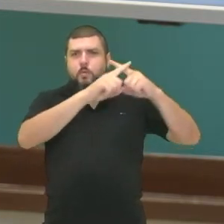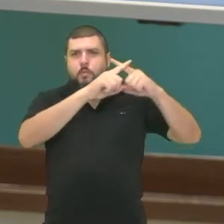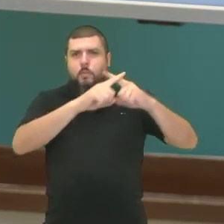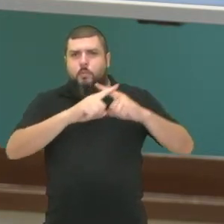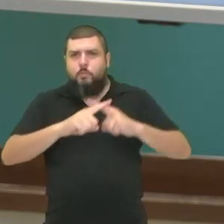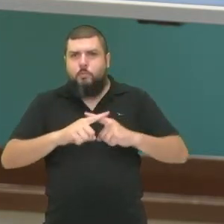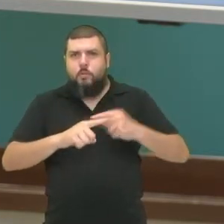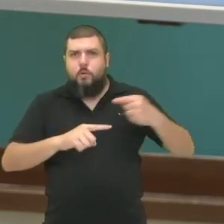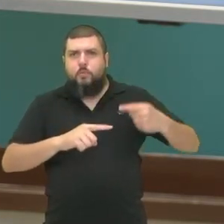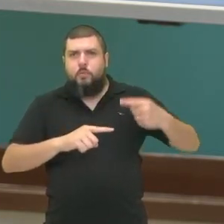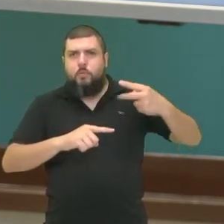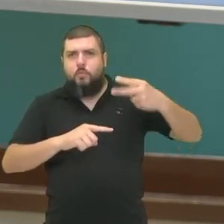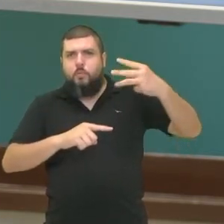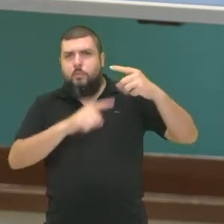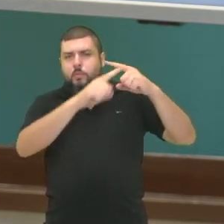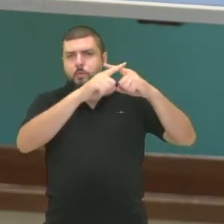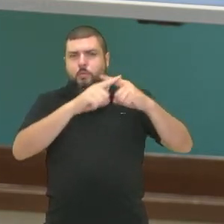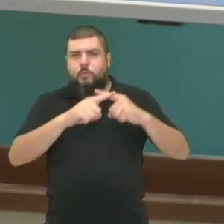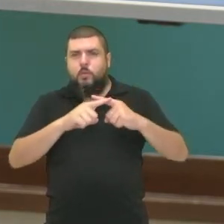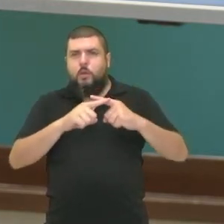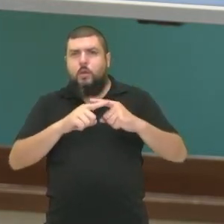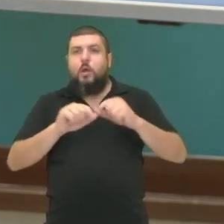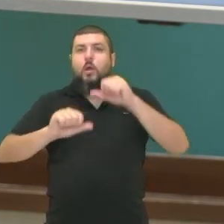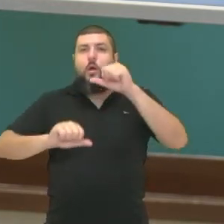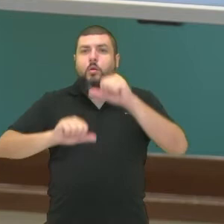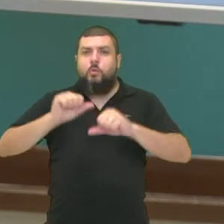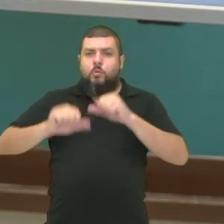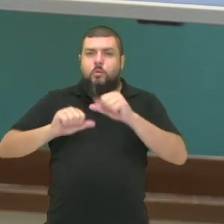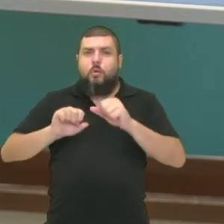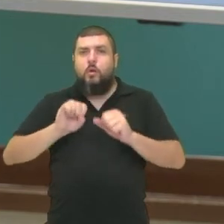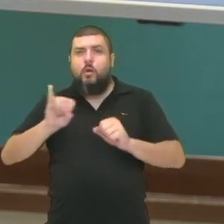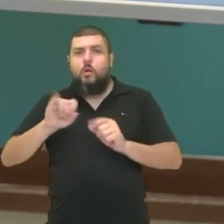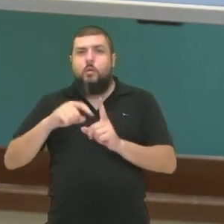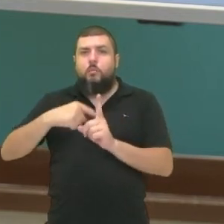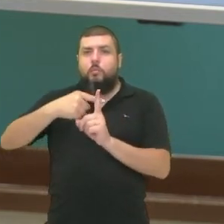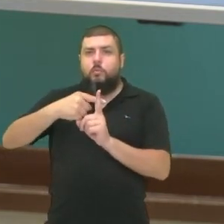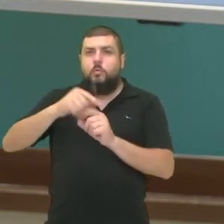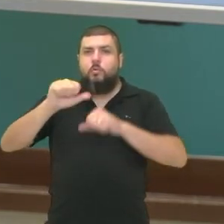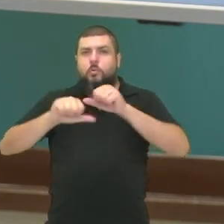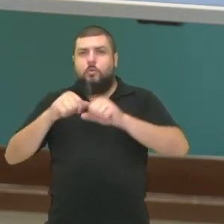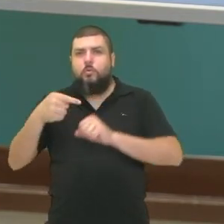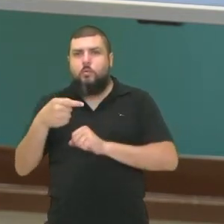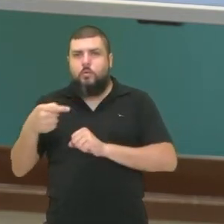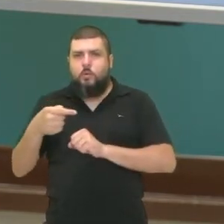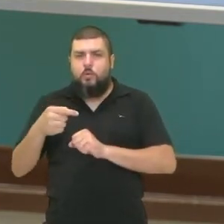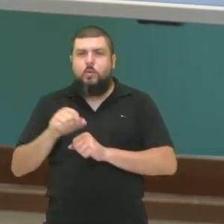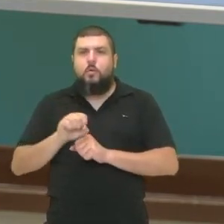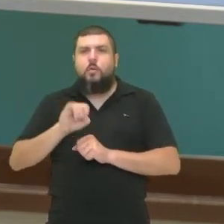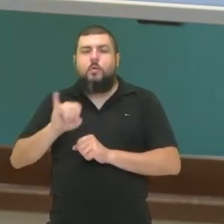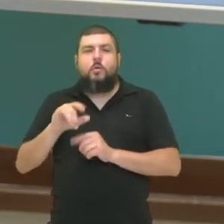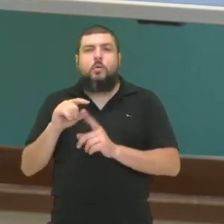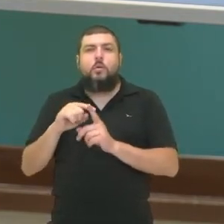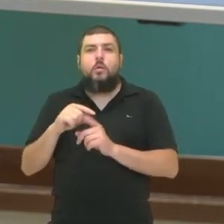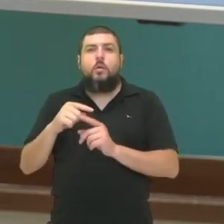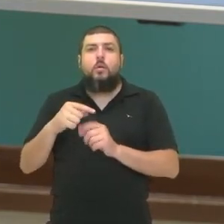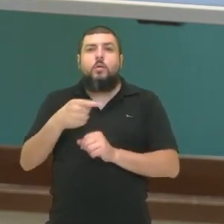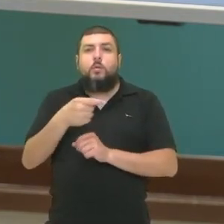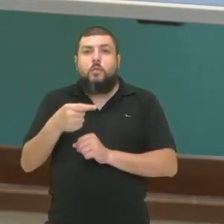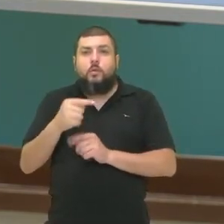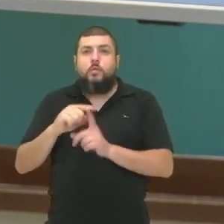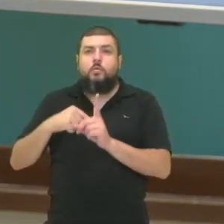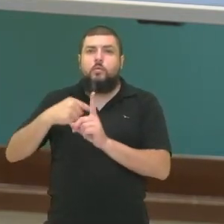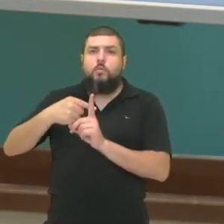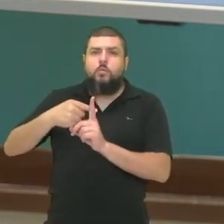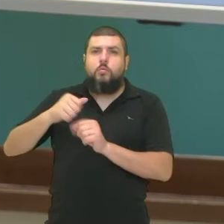sinal. Se deu positivo, ele fica negativo. Se é negativo, ele fica positivo. E a somatória entre elas tem que